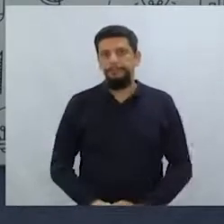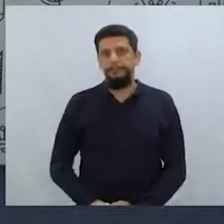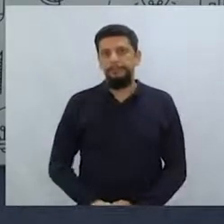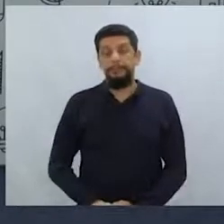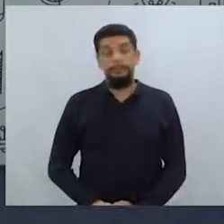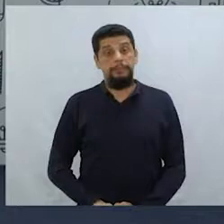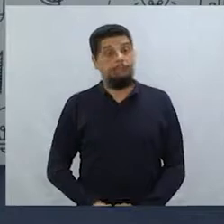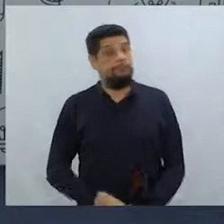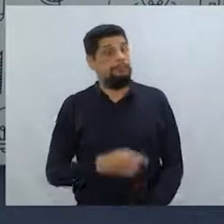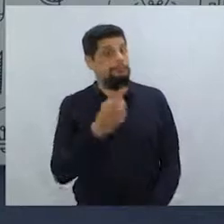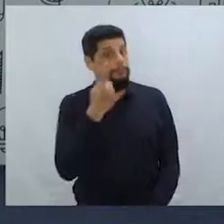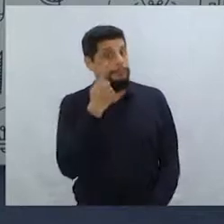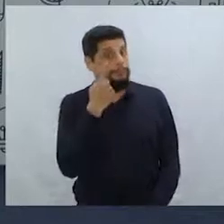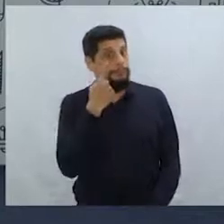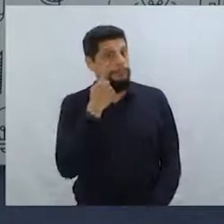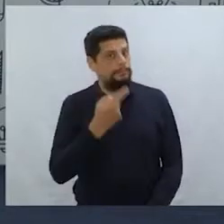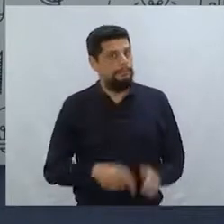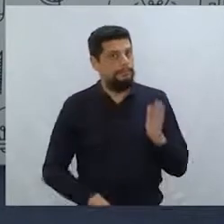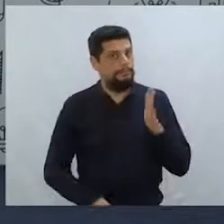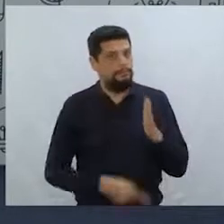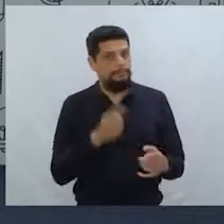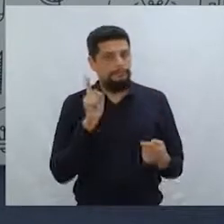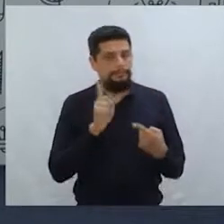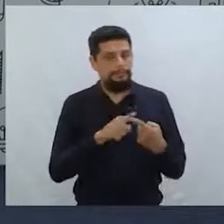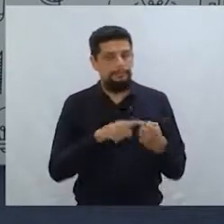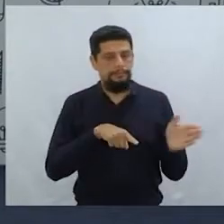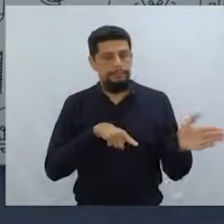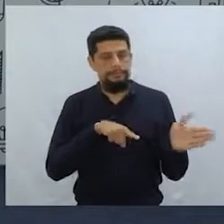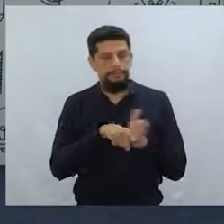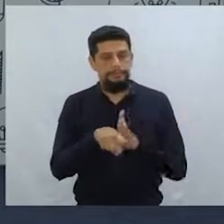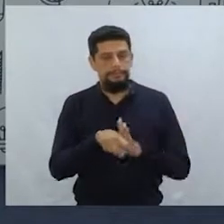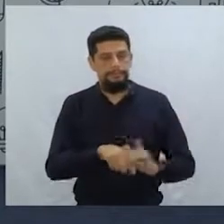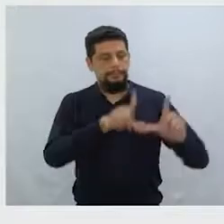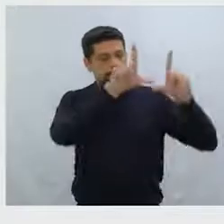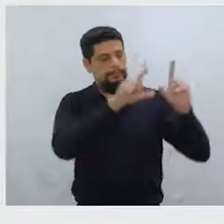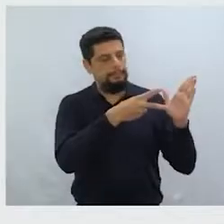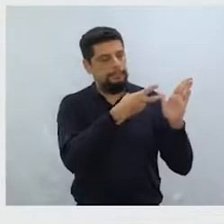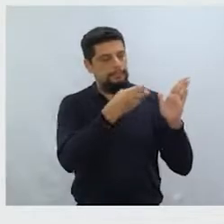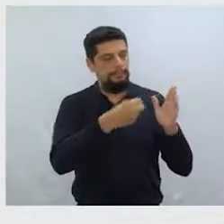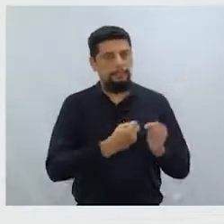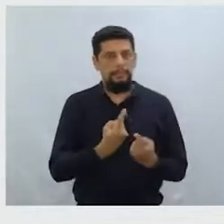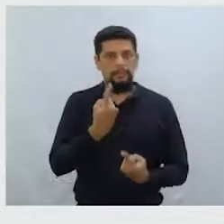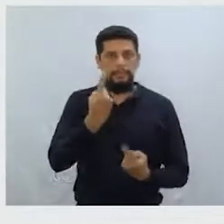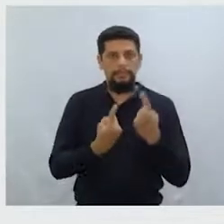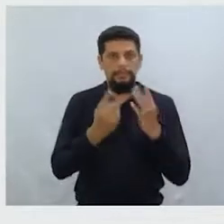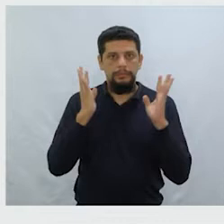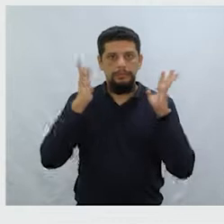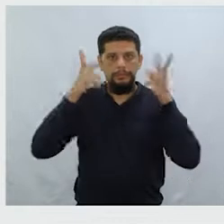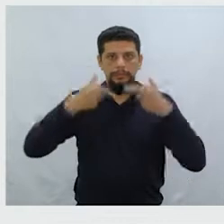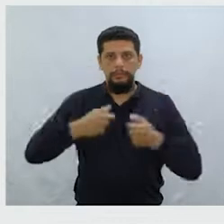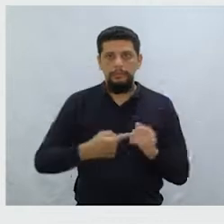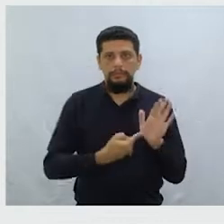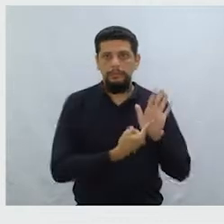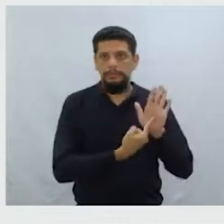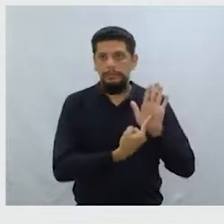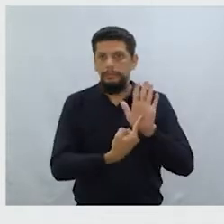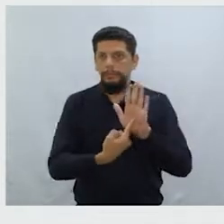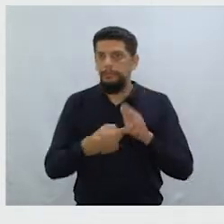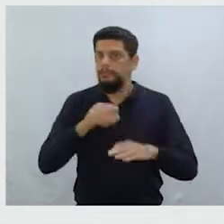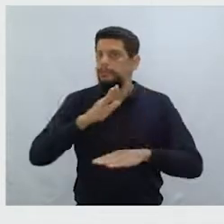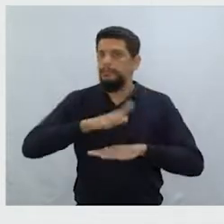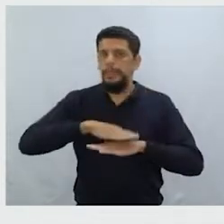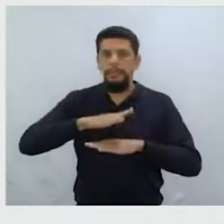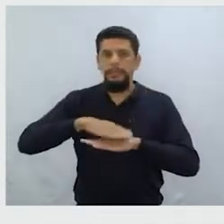lá? Olha só a primeira pergunta. Vejam aí na tela de vocês. Qual animal